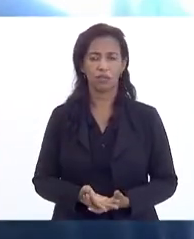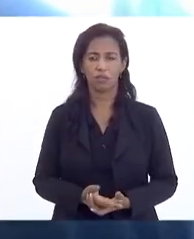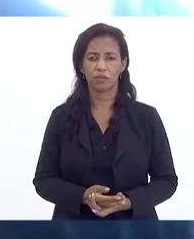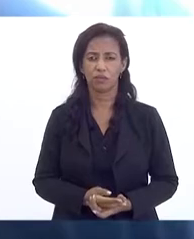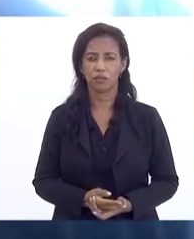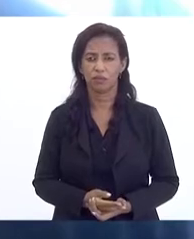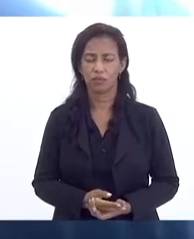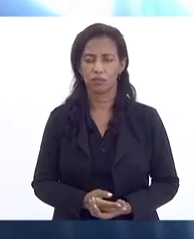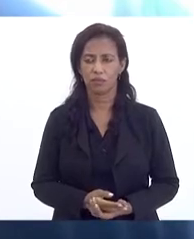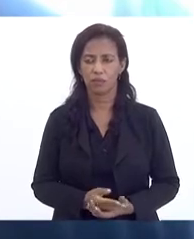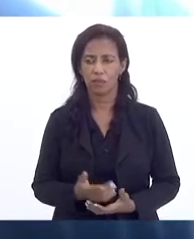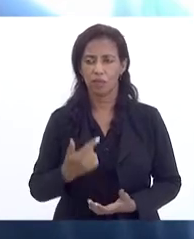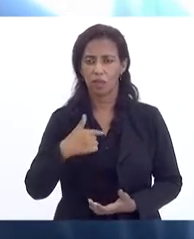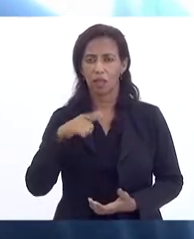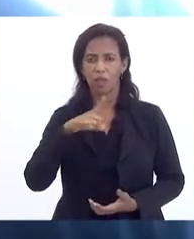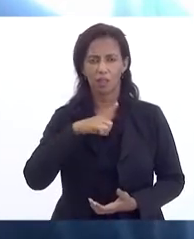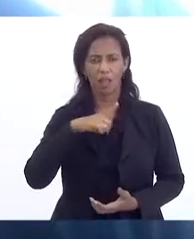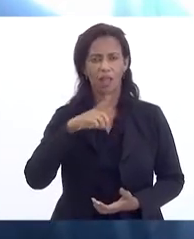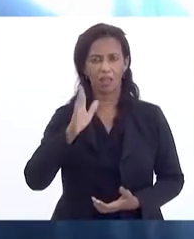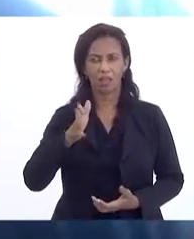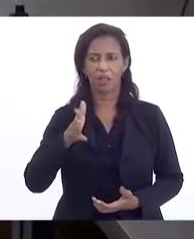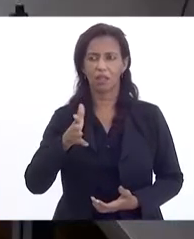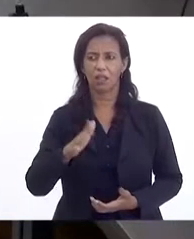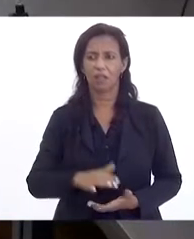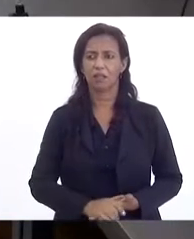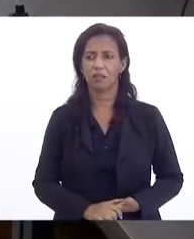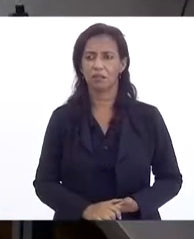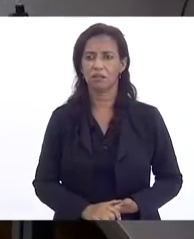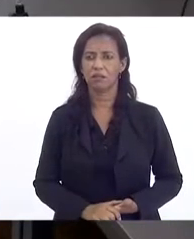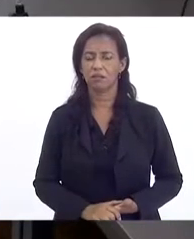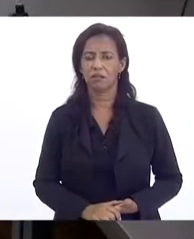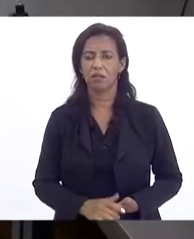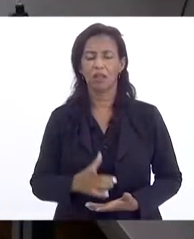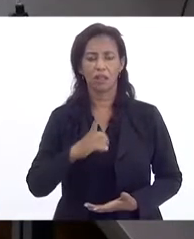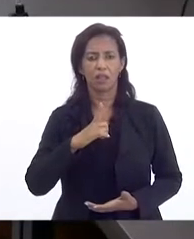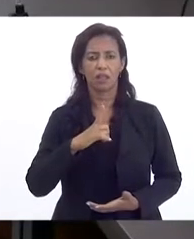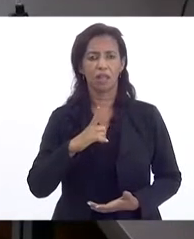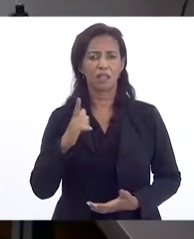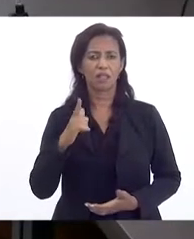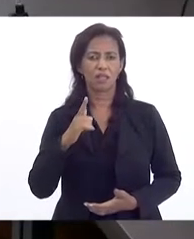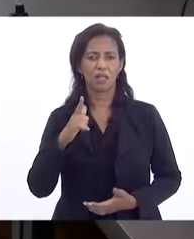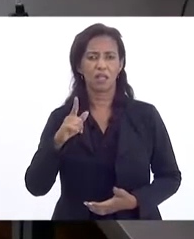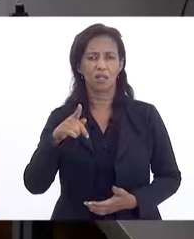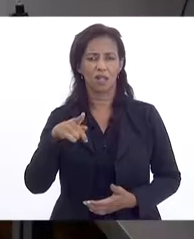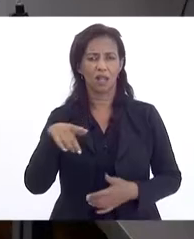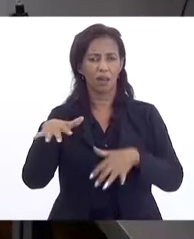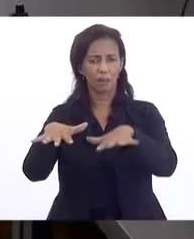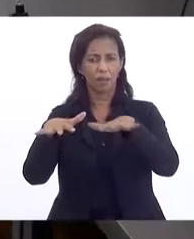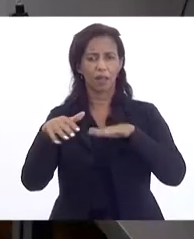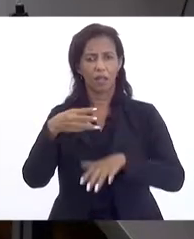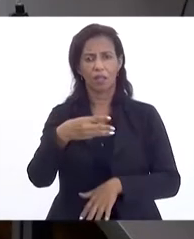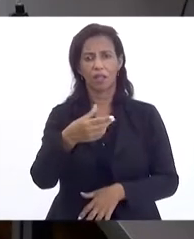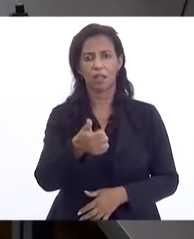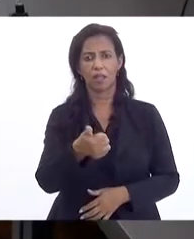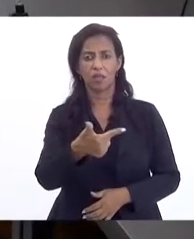Mink, desculpe, está em plenário, sim. Porque aí não, não dá para... Está no plenário, sim, desculpe. Eu que errei,